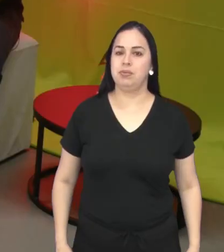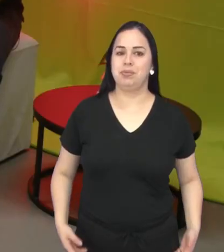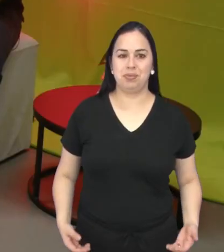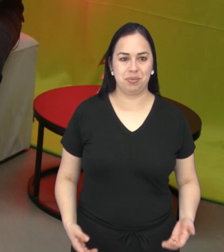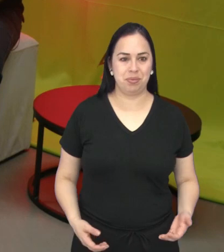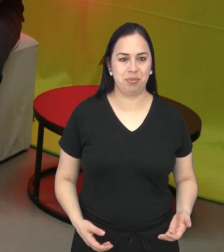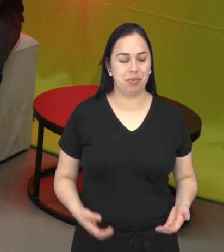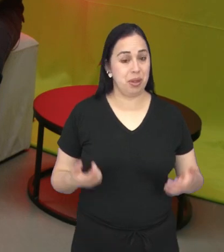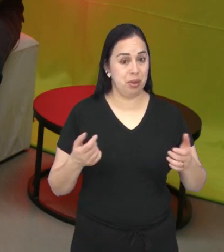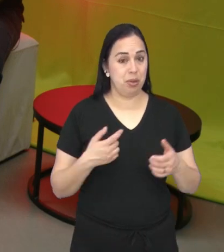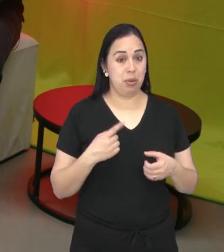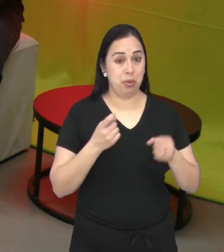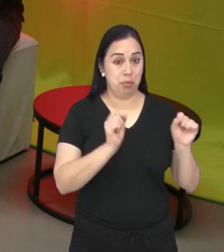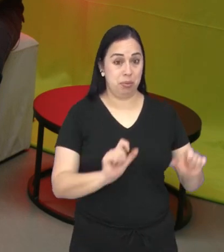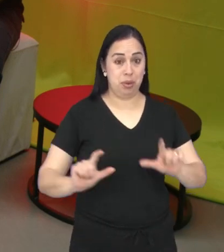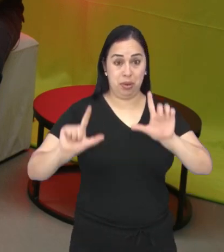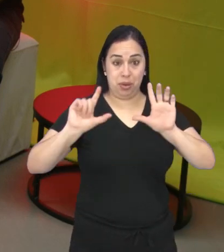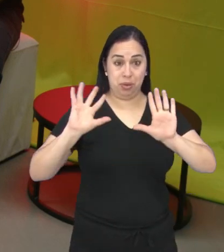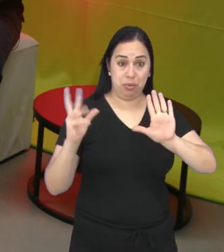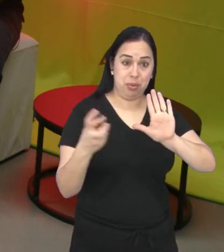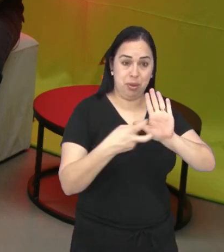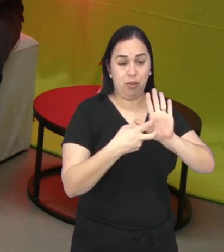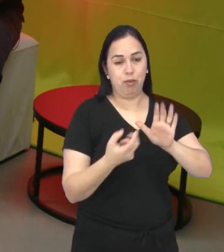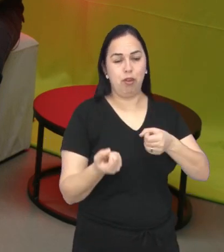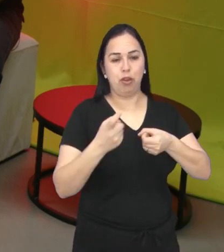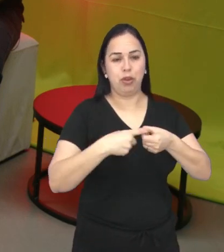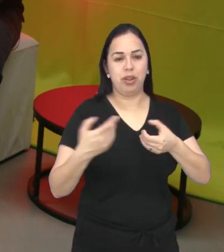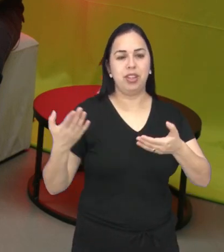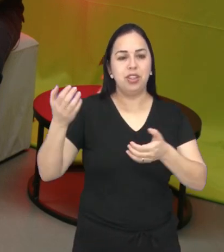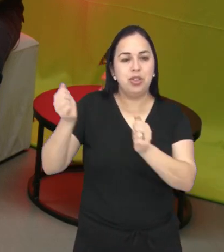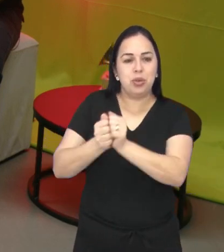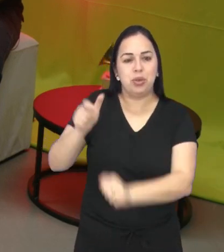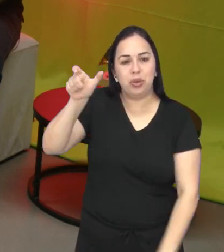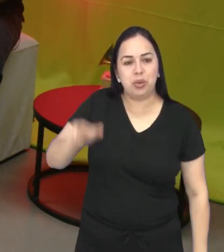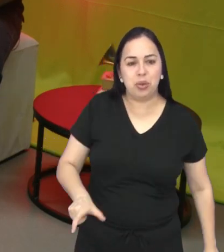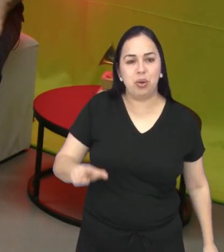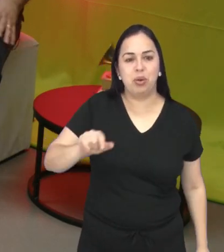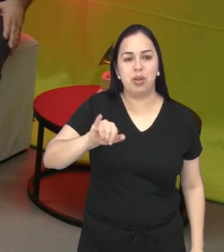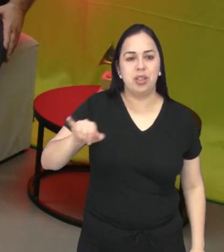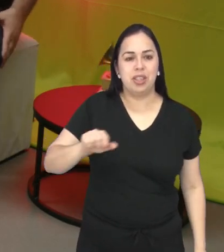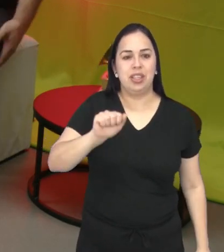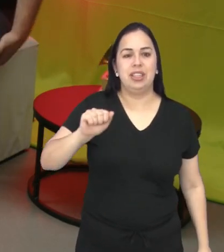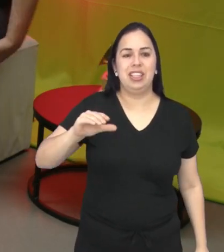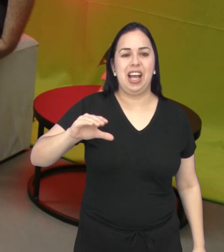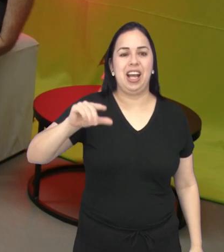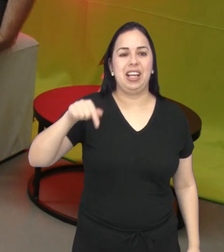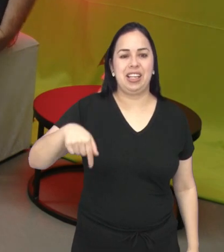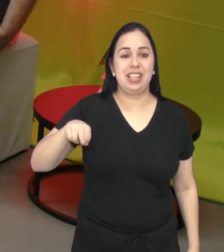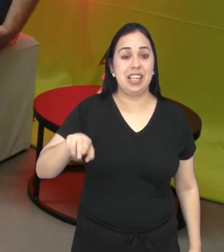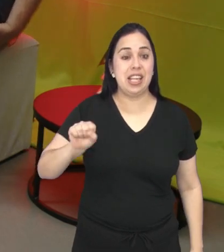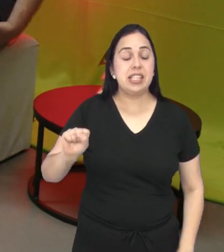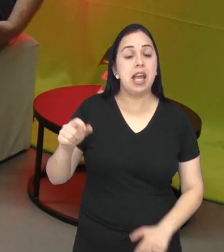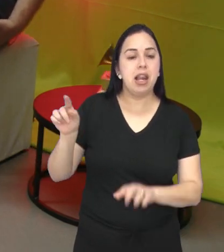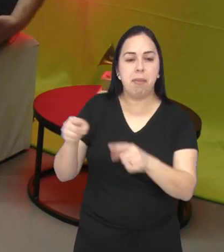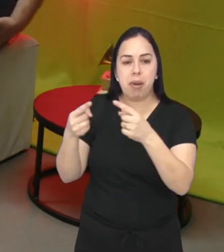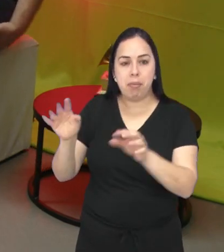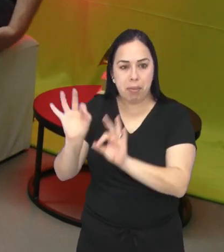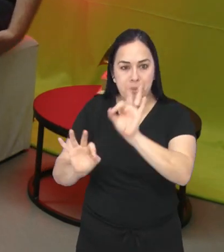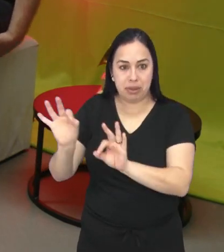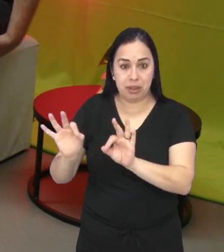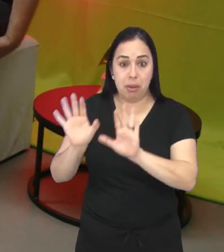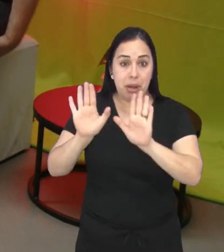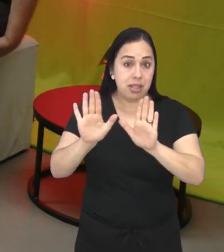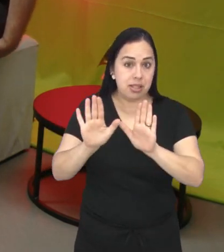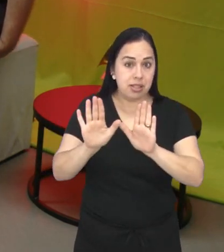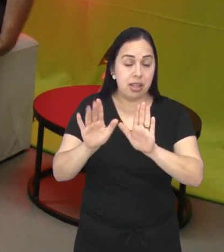A gente está de volta com Conexão Cultura, com essa presença ilustre do músico e produtor musical Jax Figueiras. E antes de chamar o VT, eu